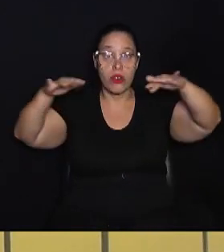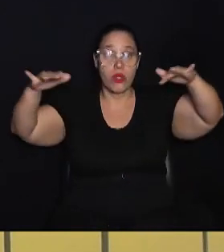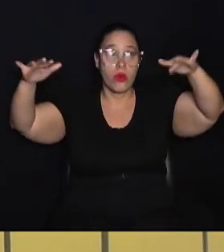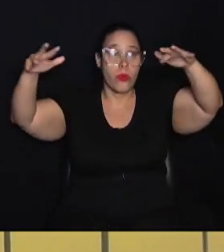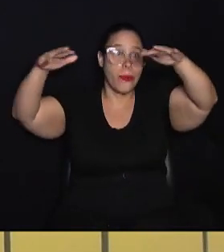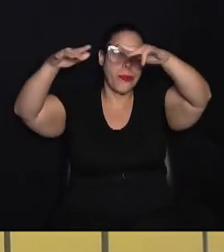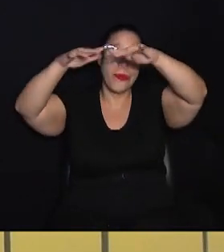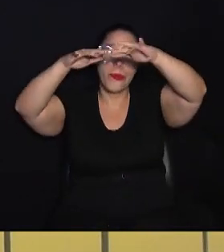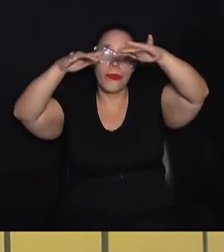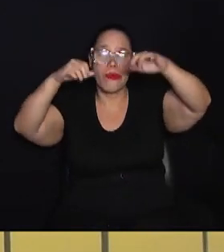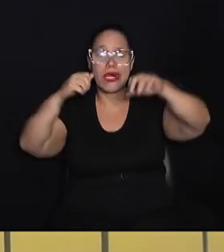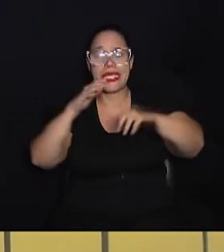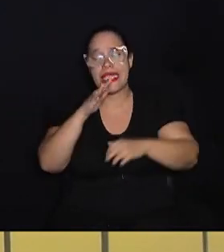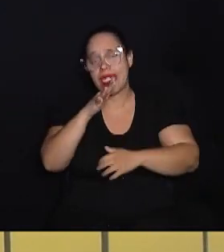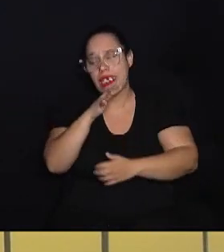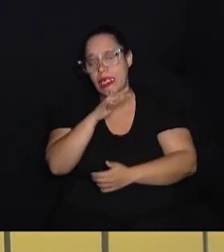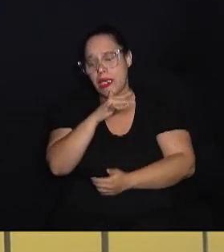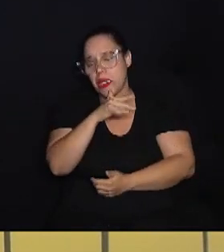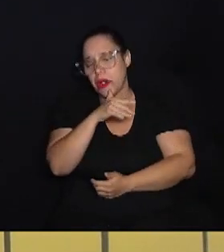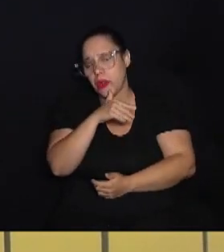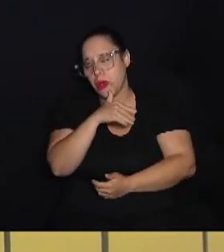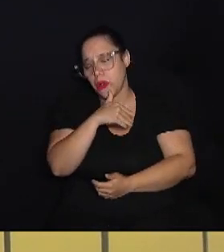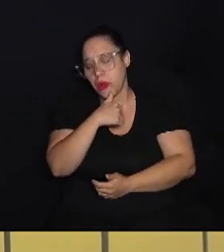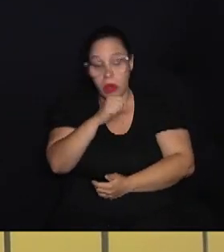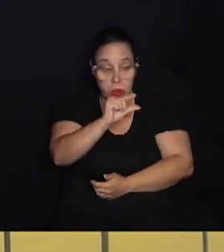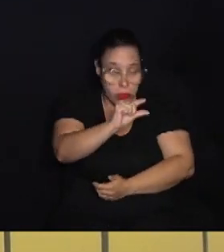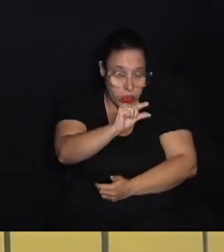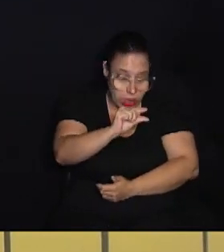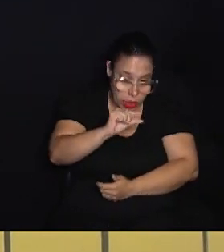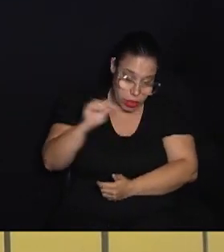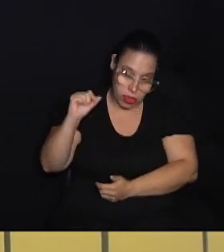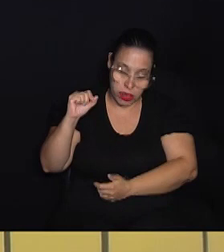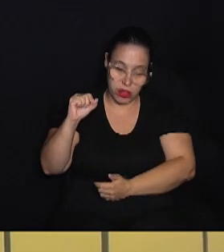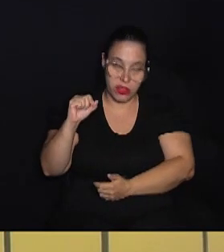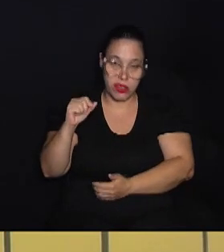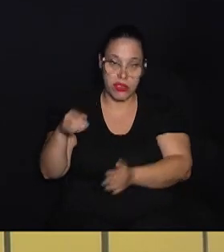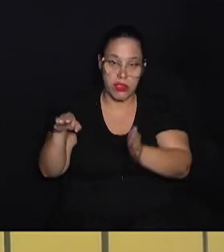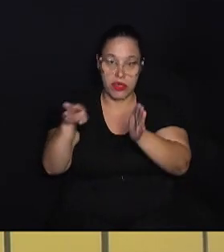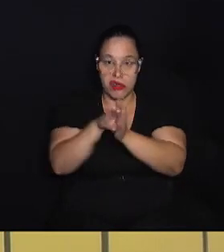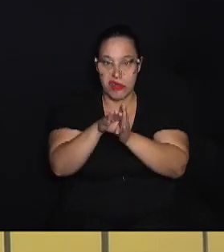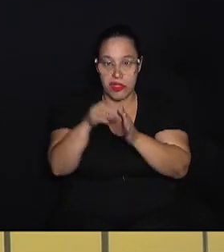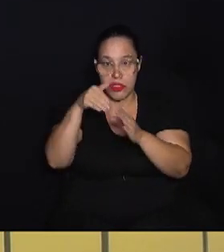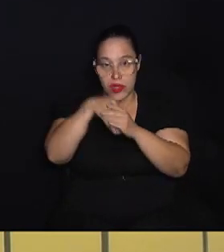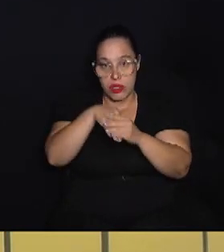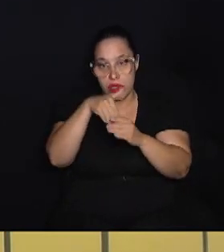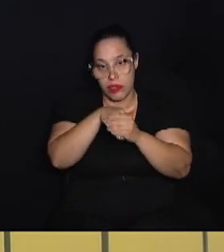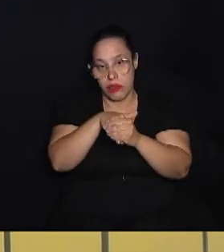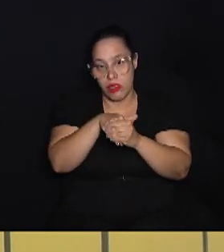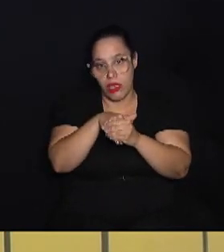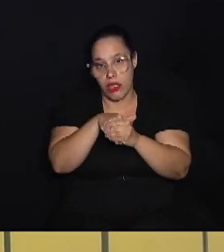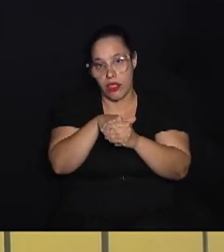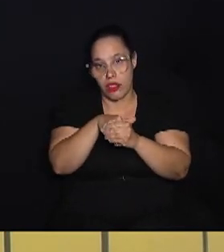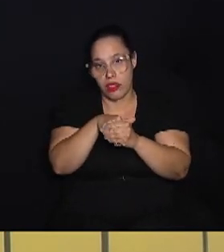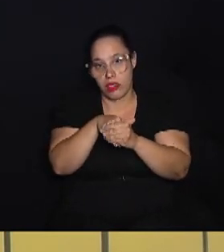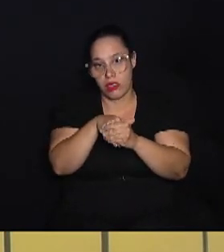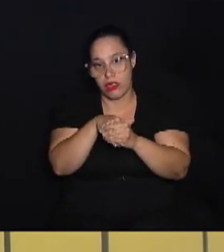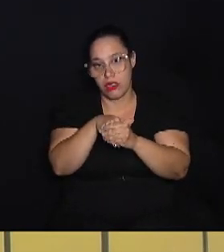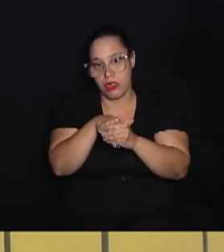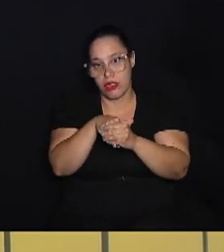muito tempo para sair da atmosfera e entrar num ciclo, e